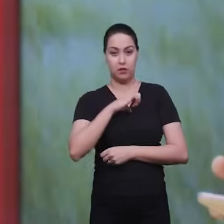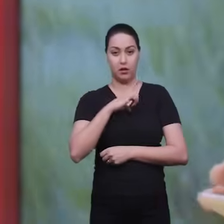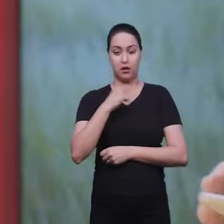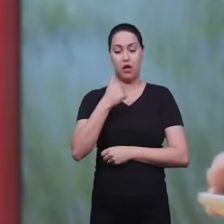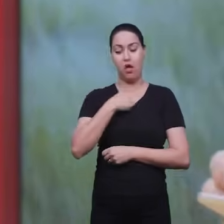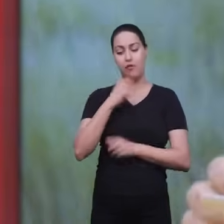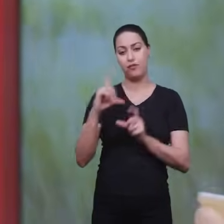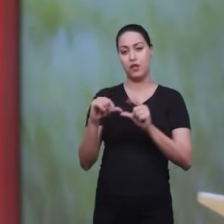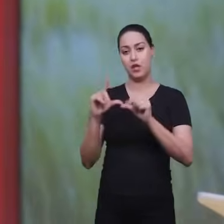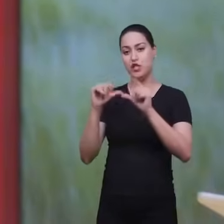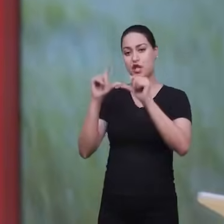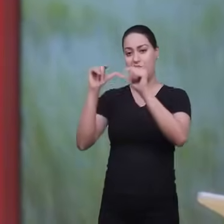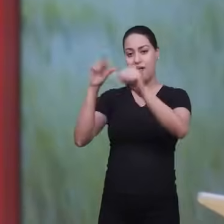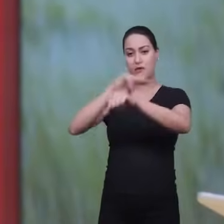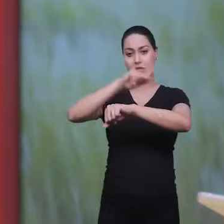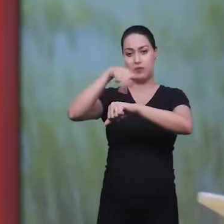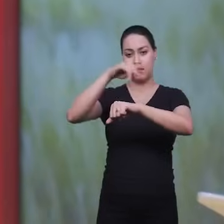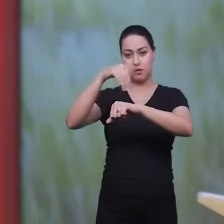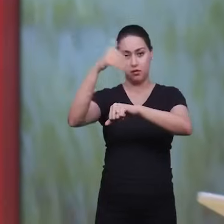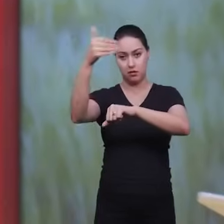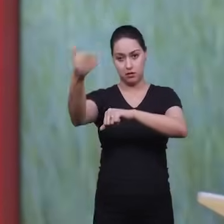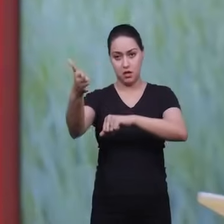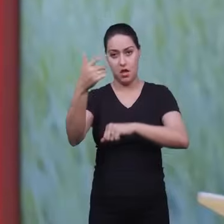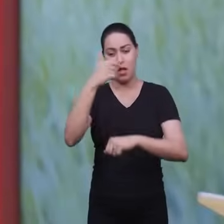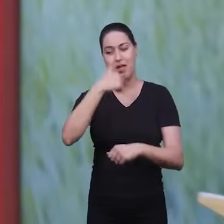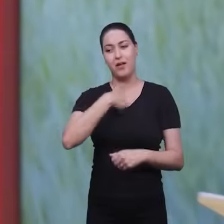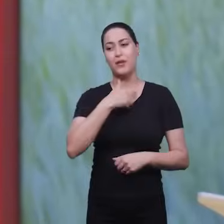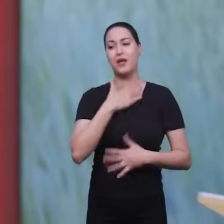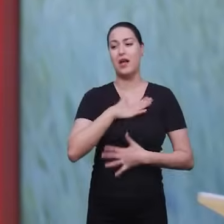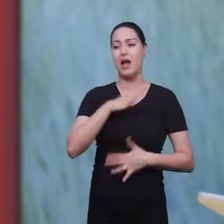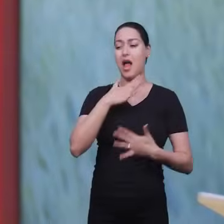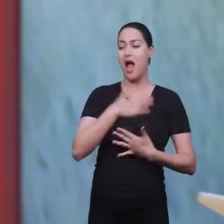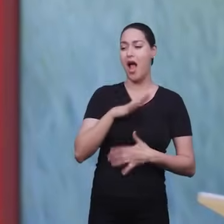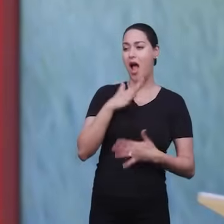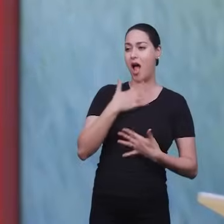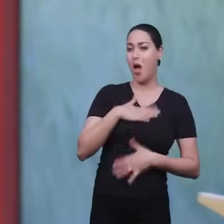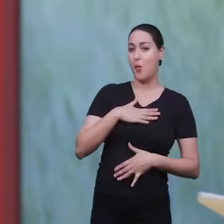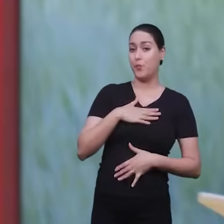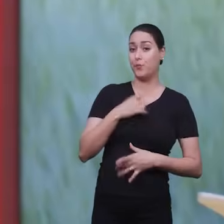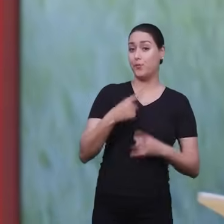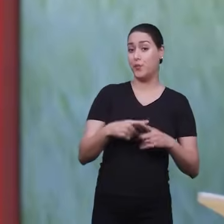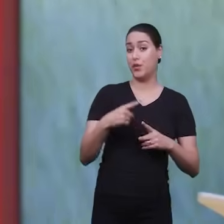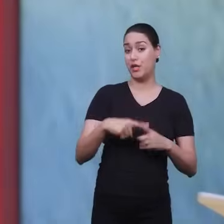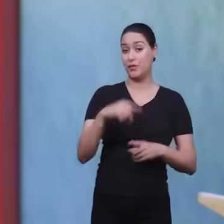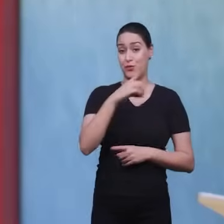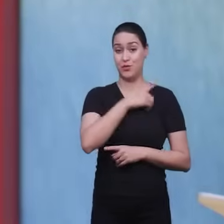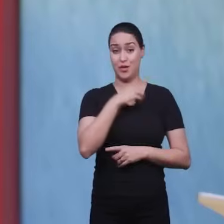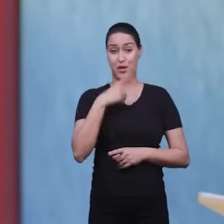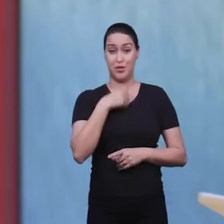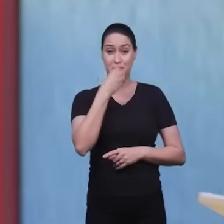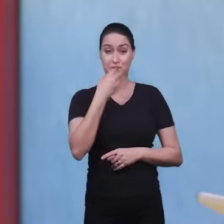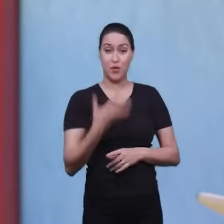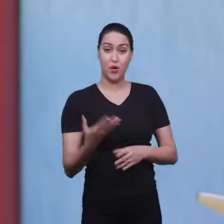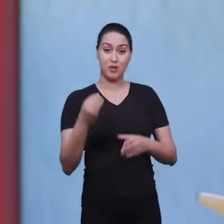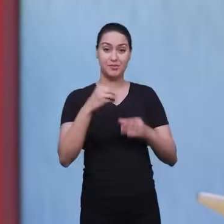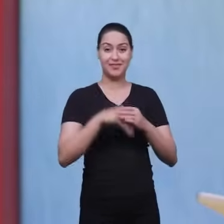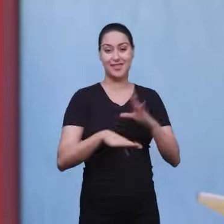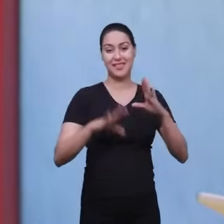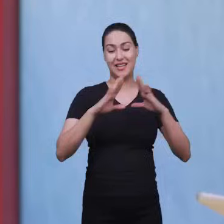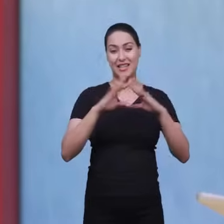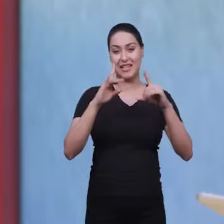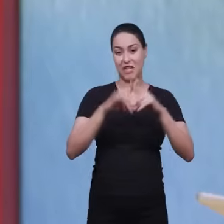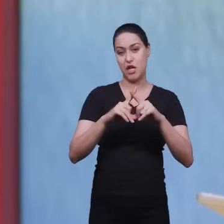os companheiro ia fazer obra viajar alguns dias eu ficar muito tranquila eu tô muito tranquilo porque eu tenho bons de ato na minha igreja